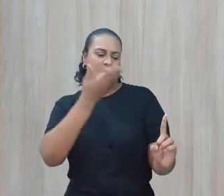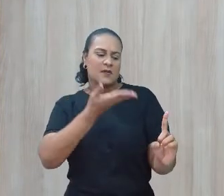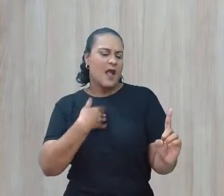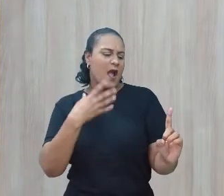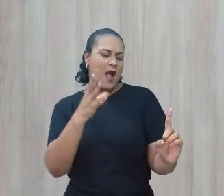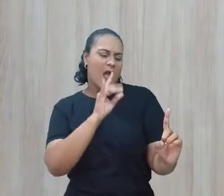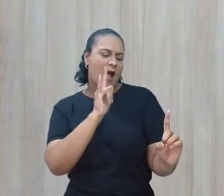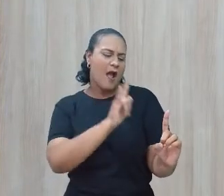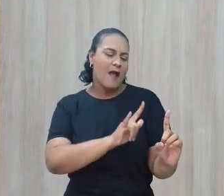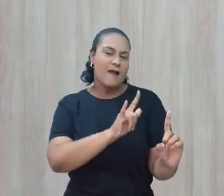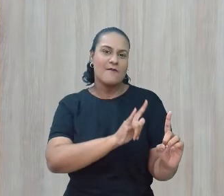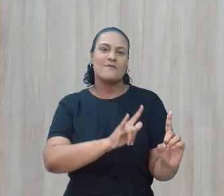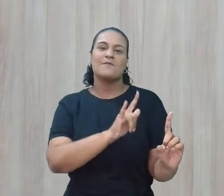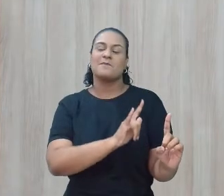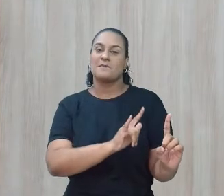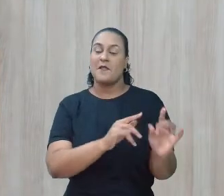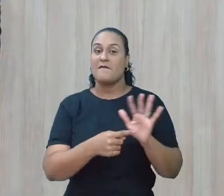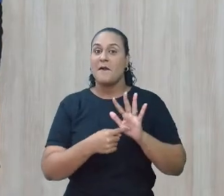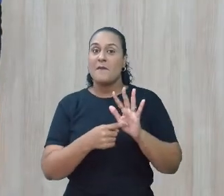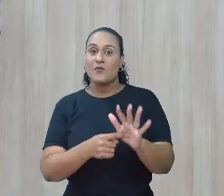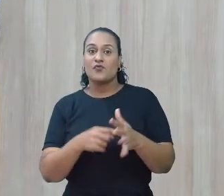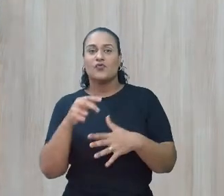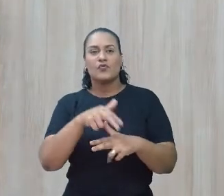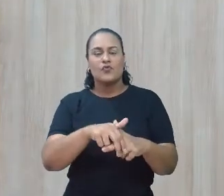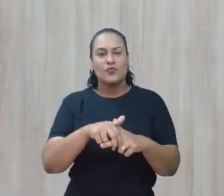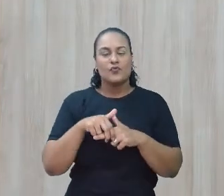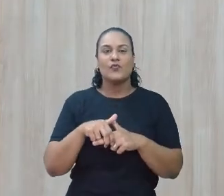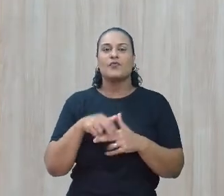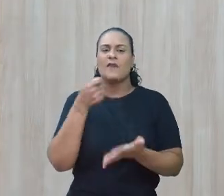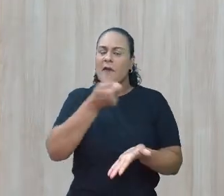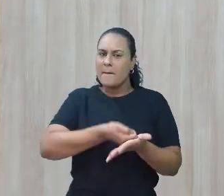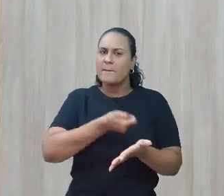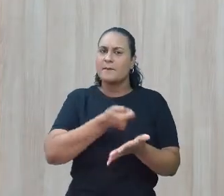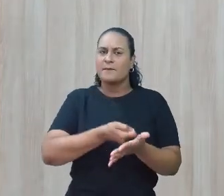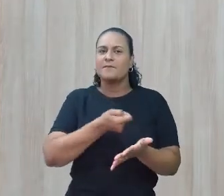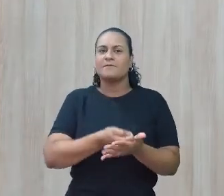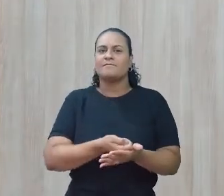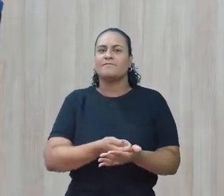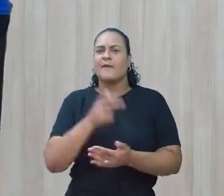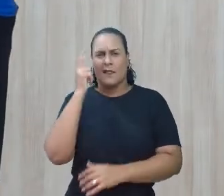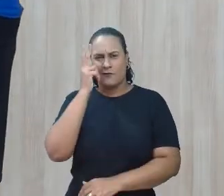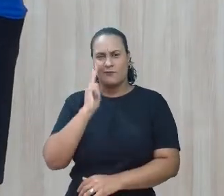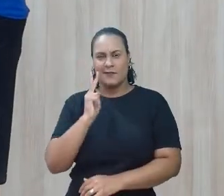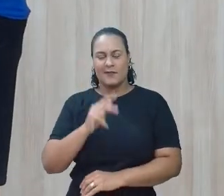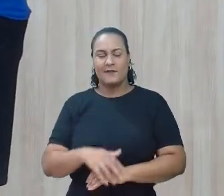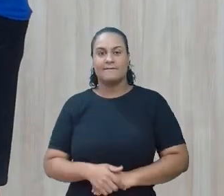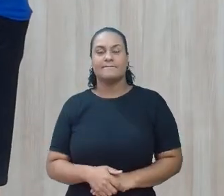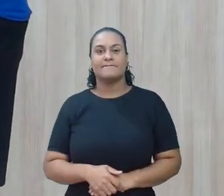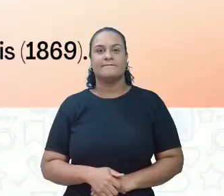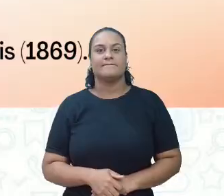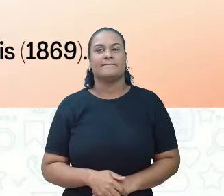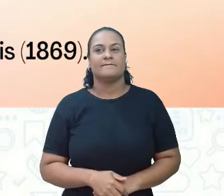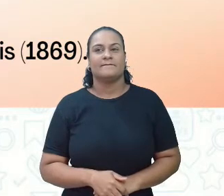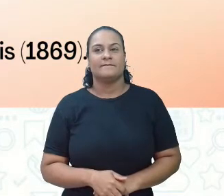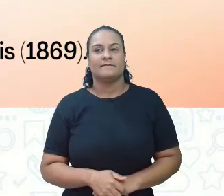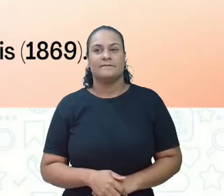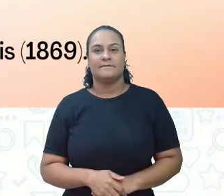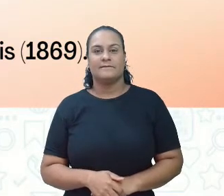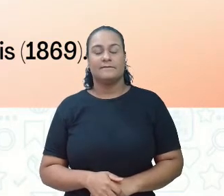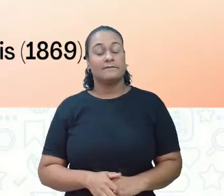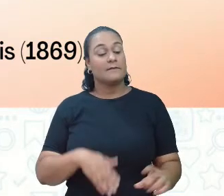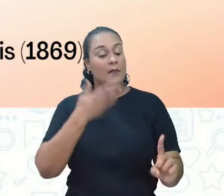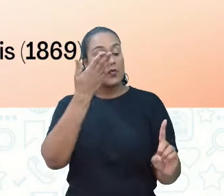elencando os motivos. E ele vai fazendo de maneira o quê? Persuasiva. Ele era um esperto. Ó, vamos lá.